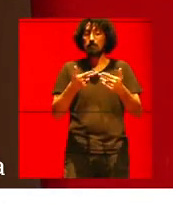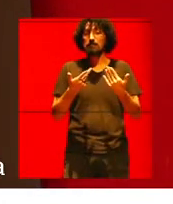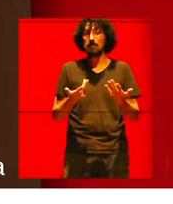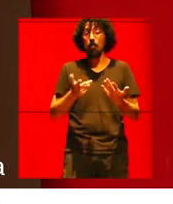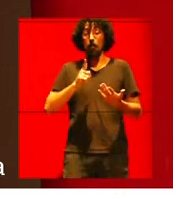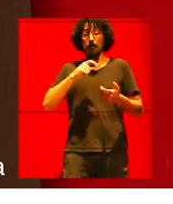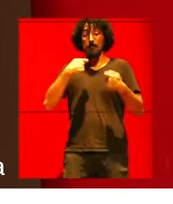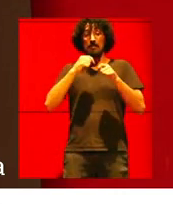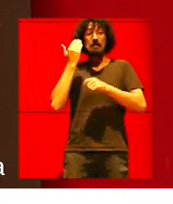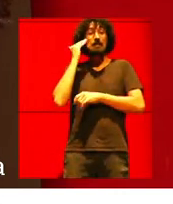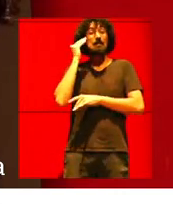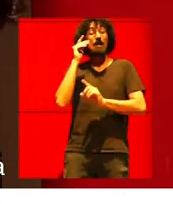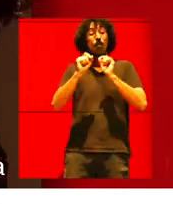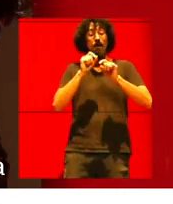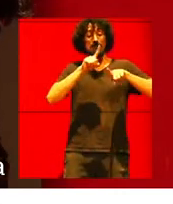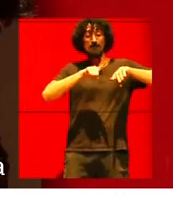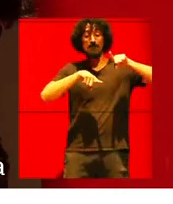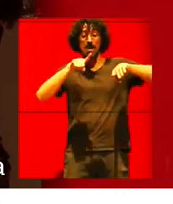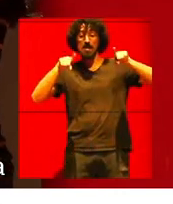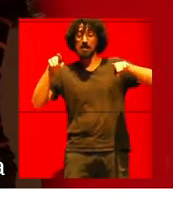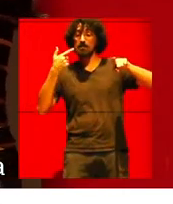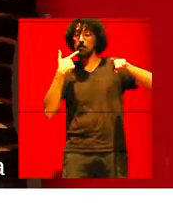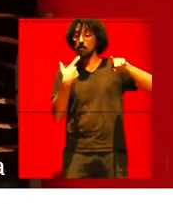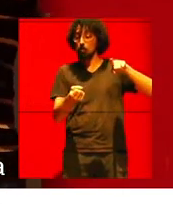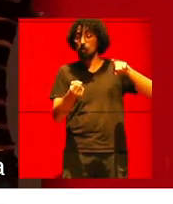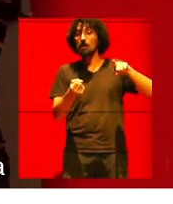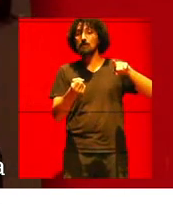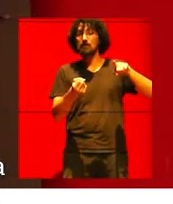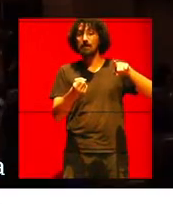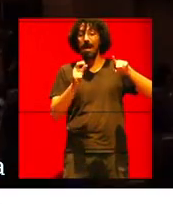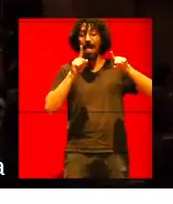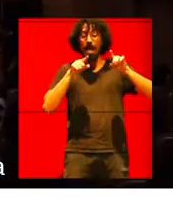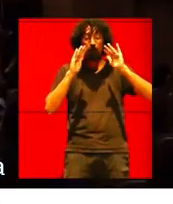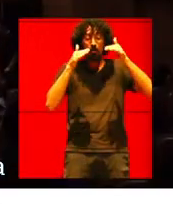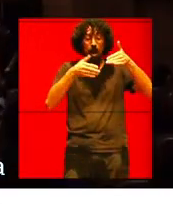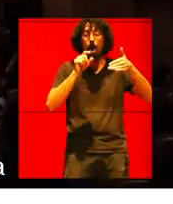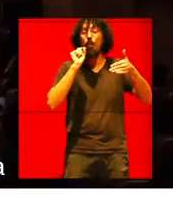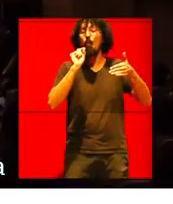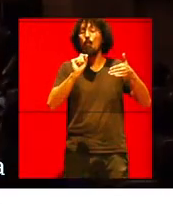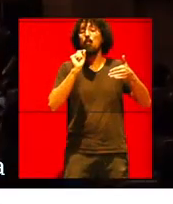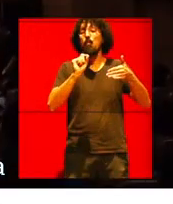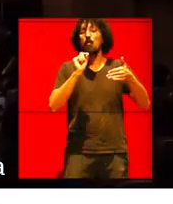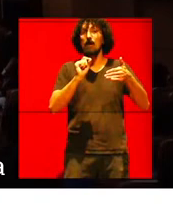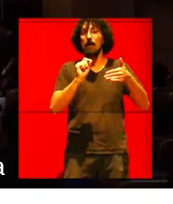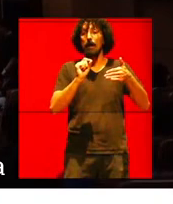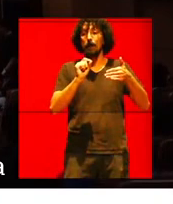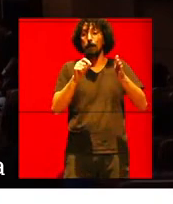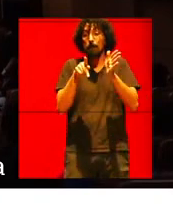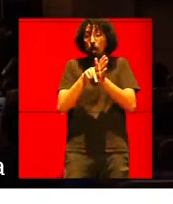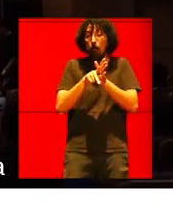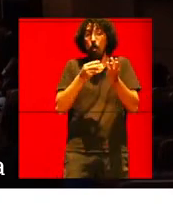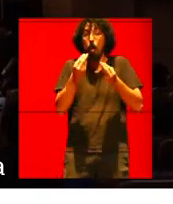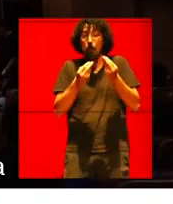tem que entender que a variação linguística, ela se preocupa com o valor de cada um,